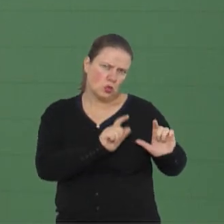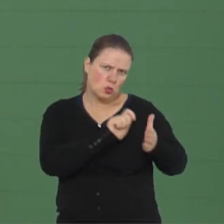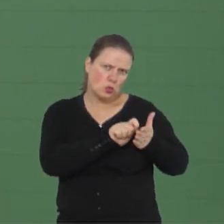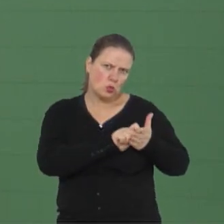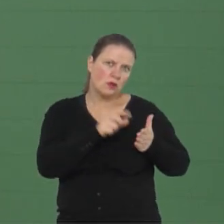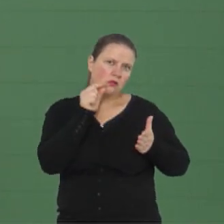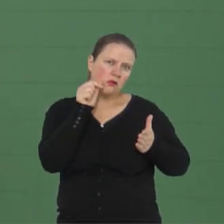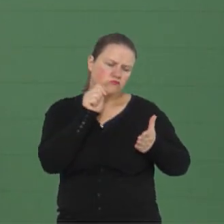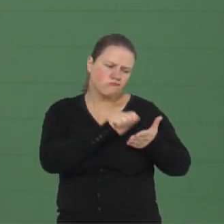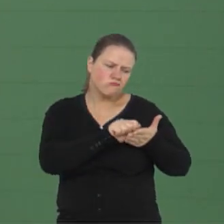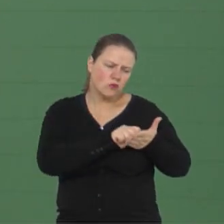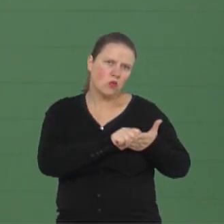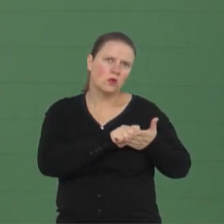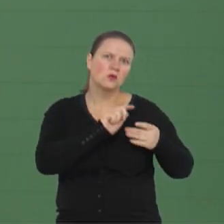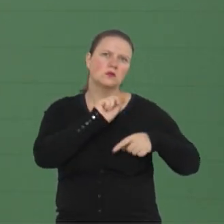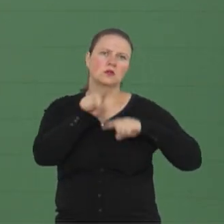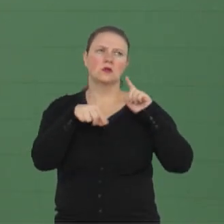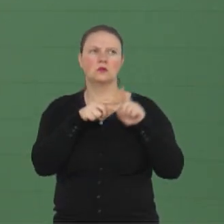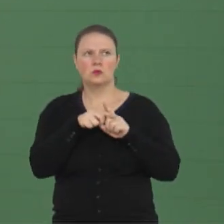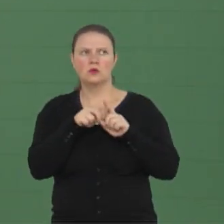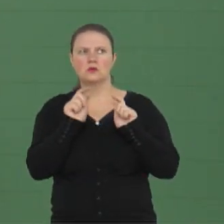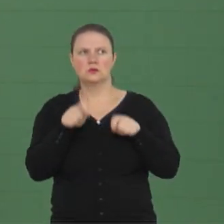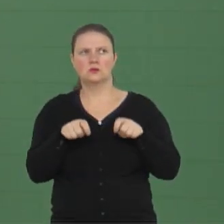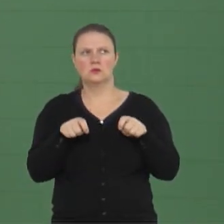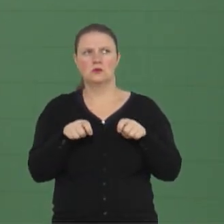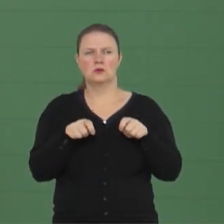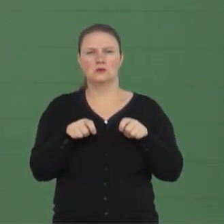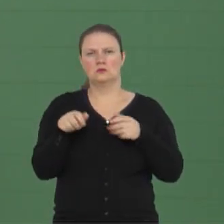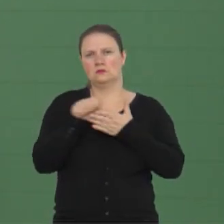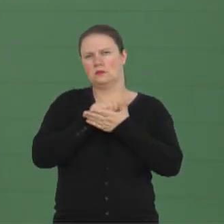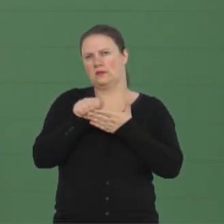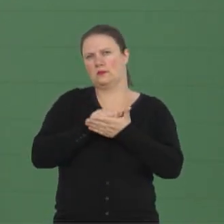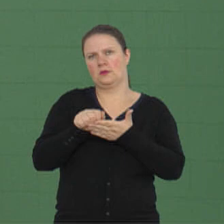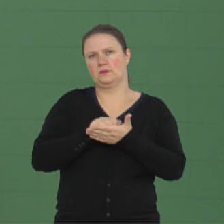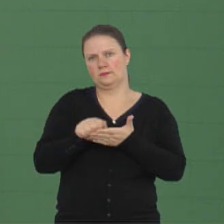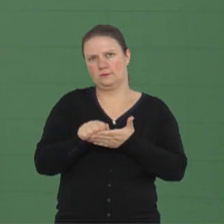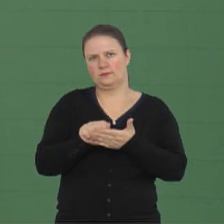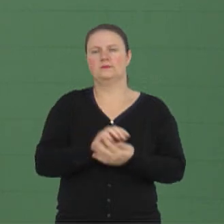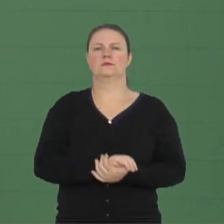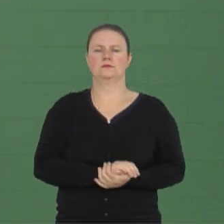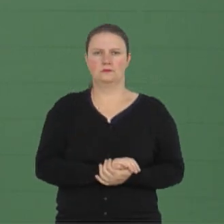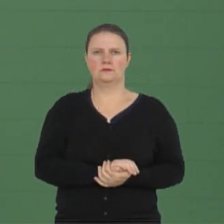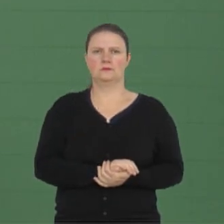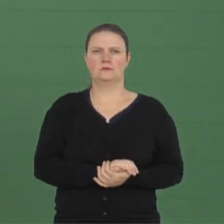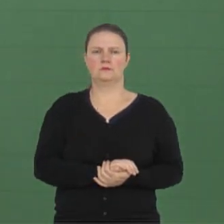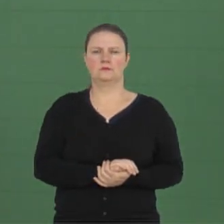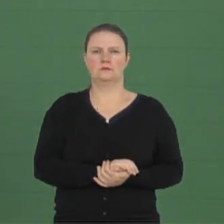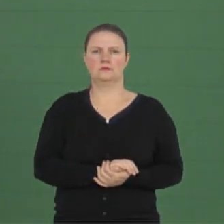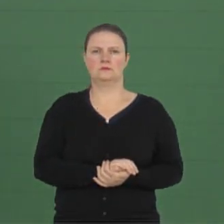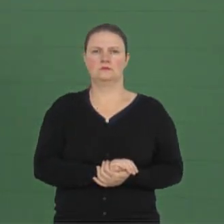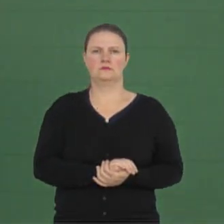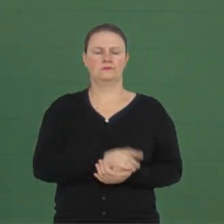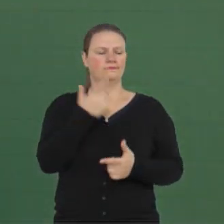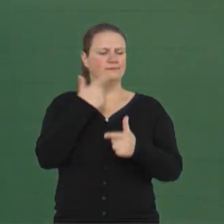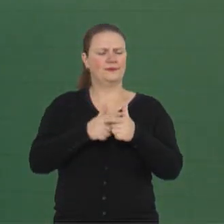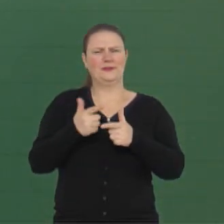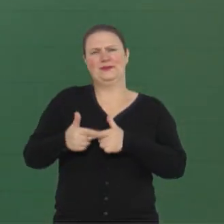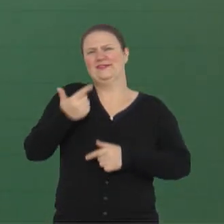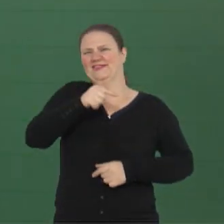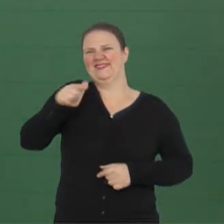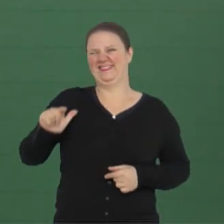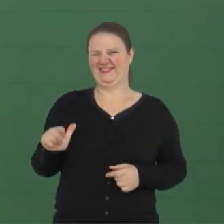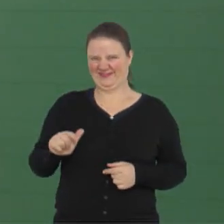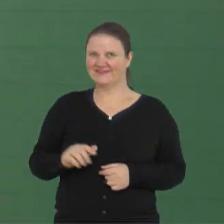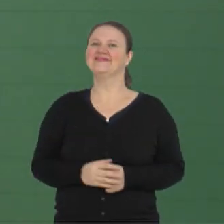você realizou o cálculo, você pode ir e apagar com a sua borrachinha e não vai ter nenhum problema.